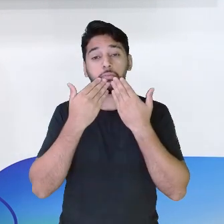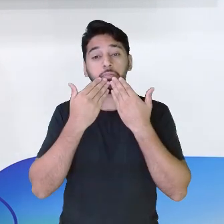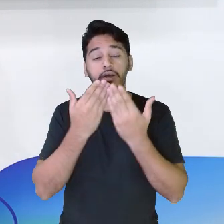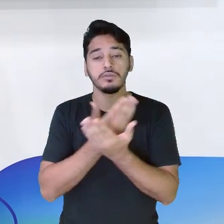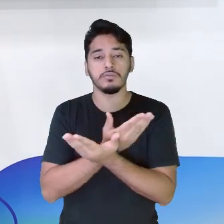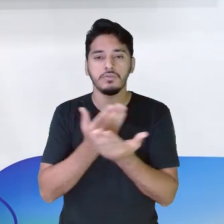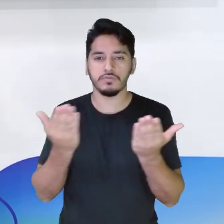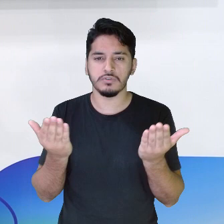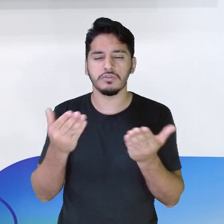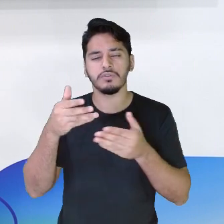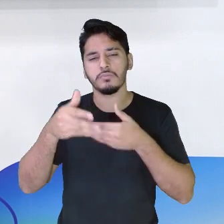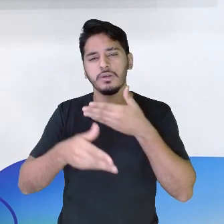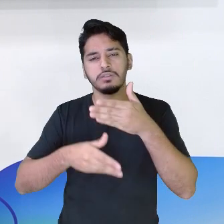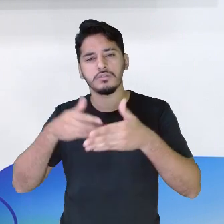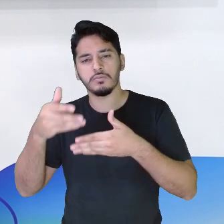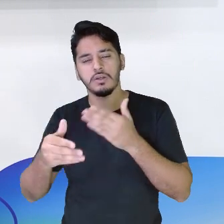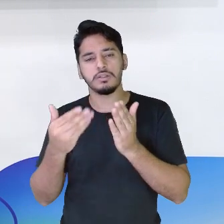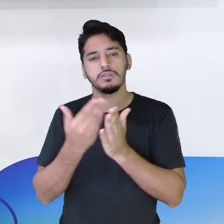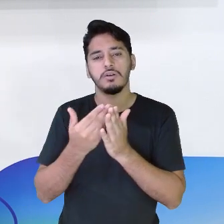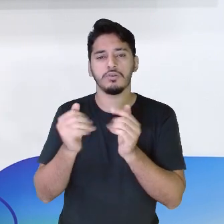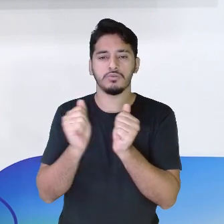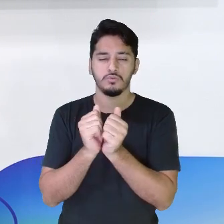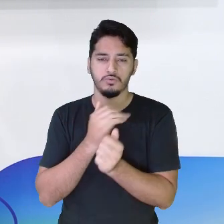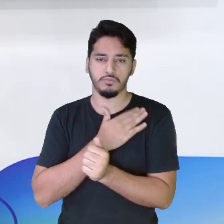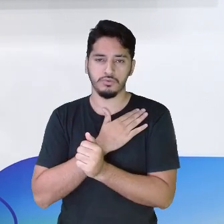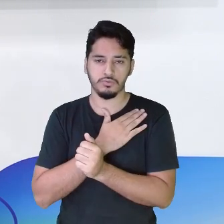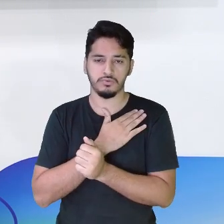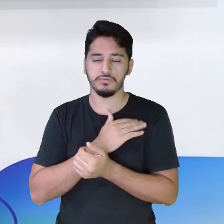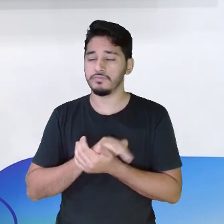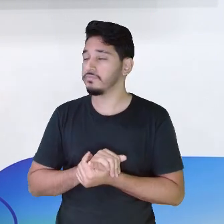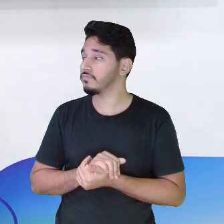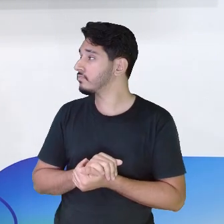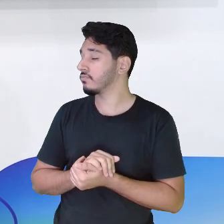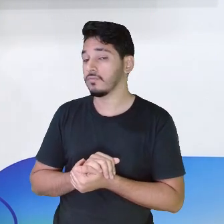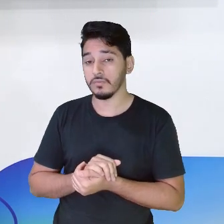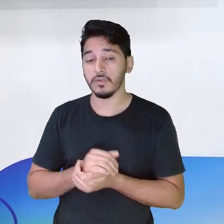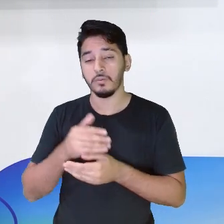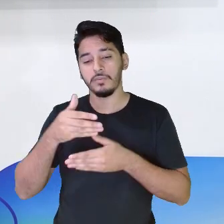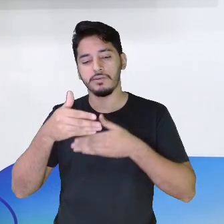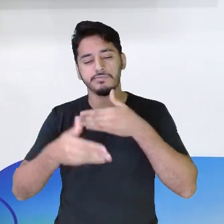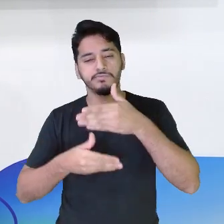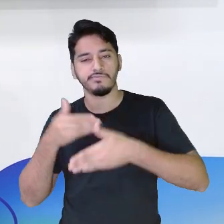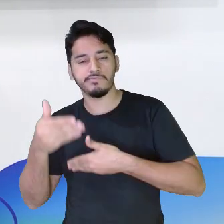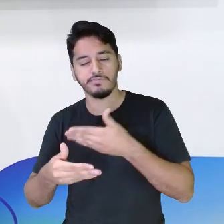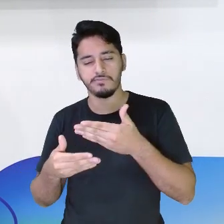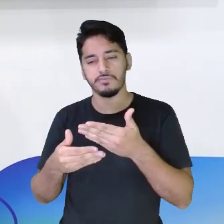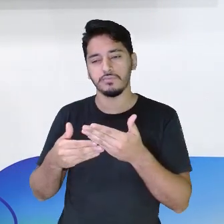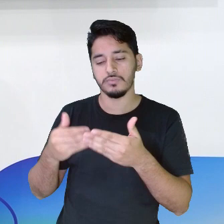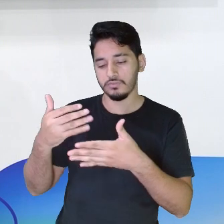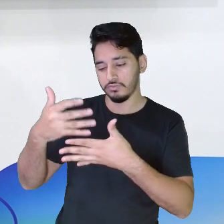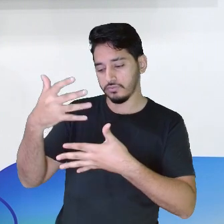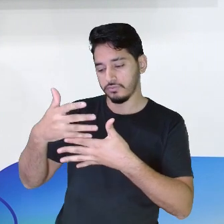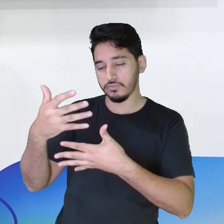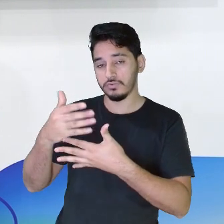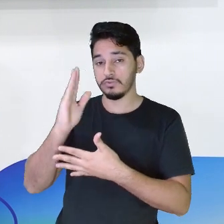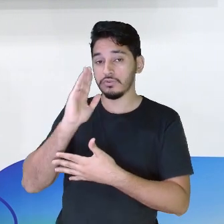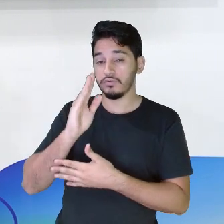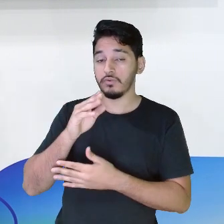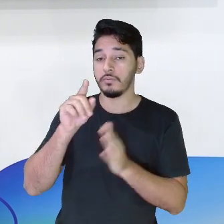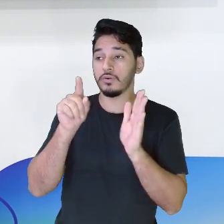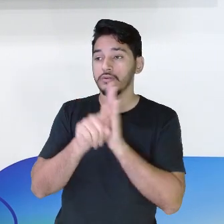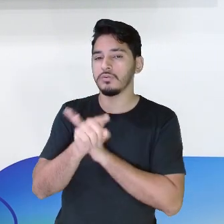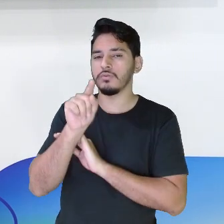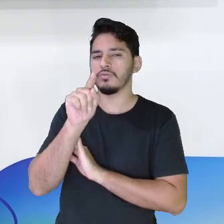para você participar dessa aula junto comigo. Para interagir nessa aula, e eu já vou te